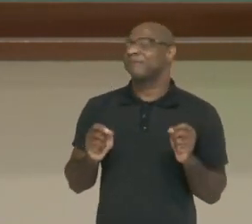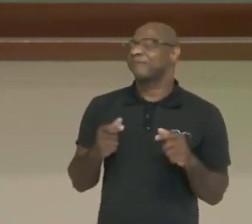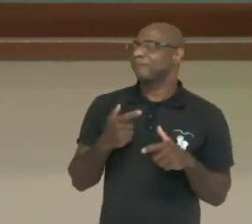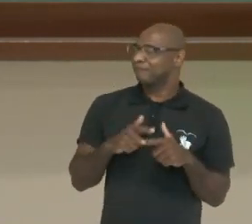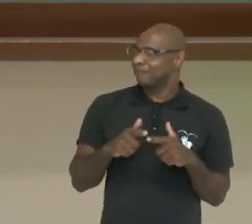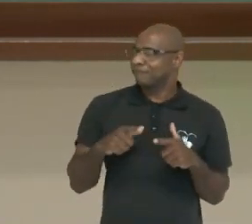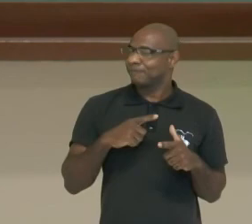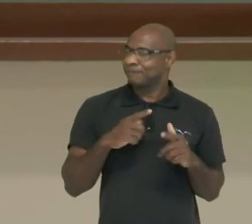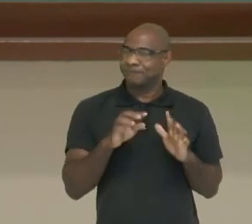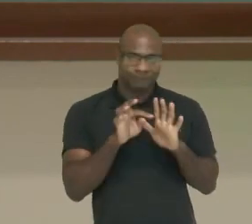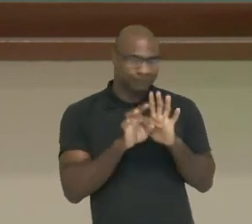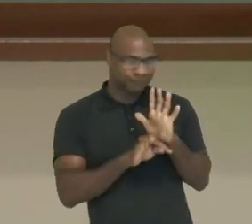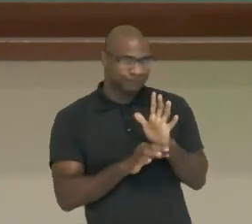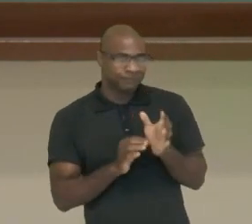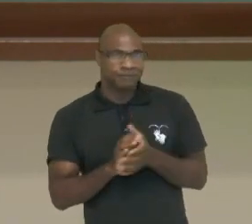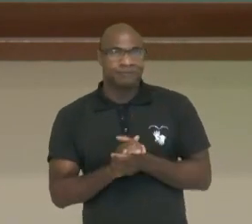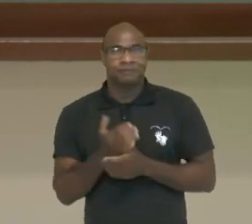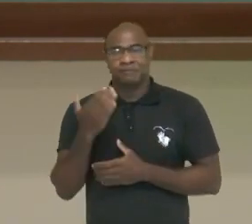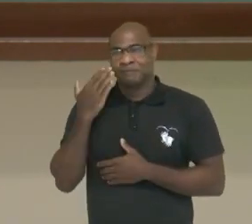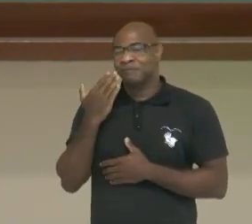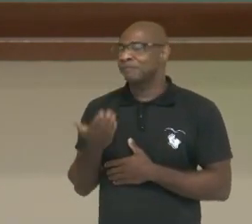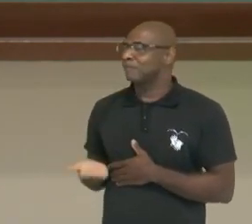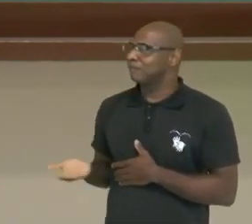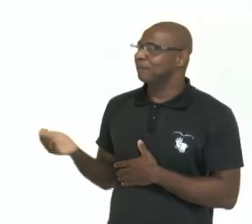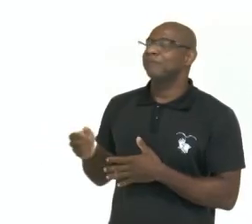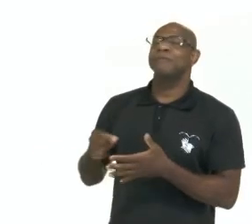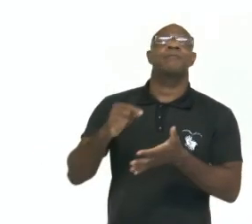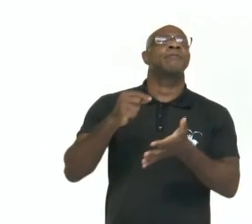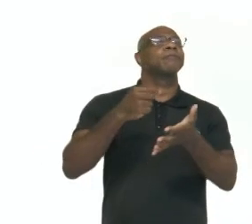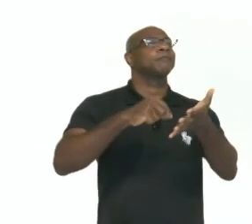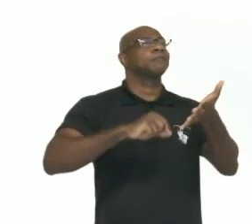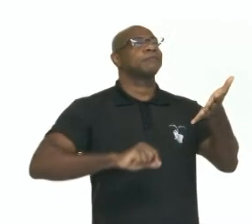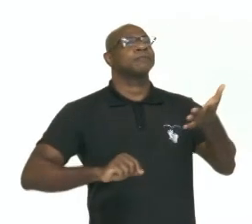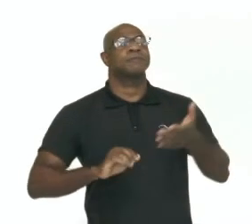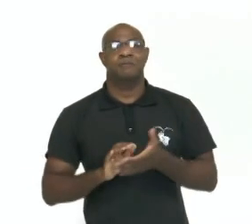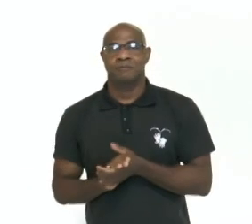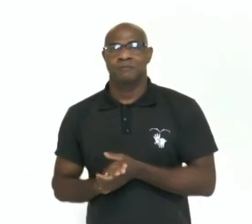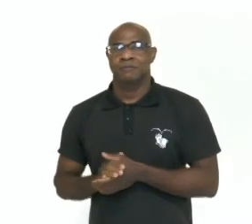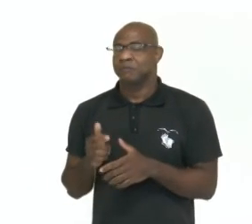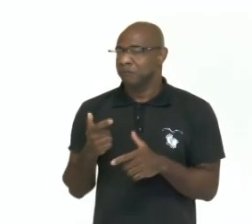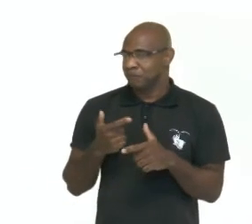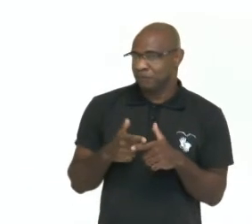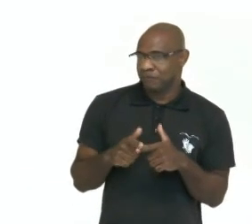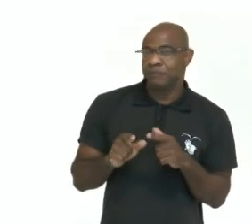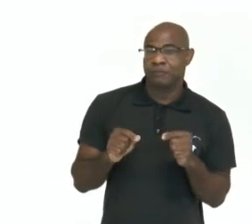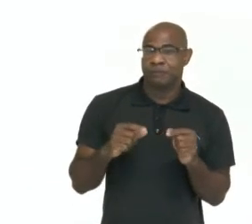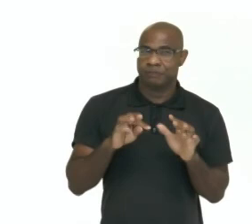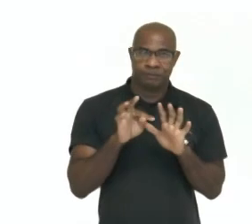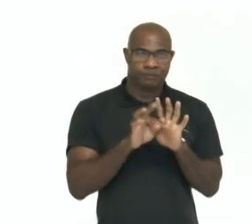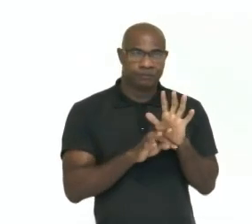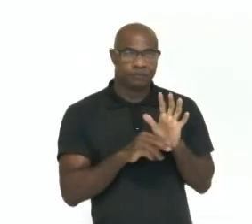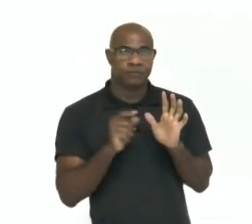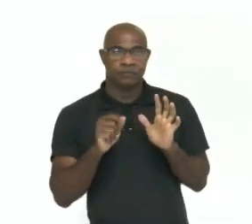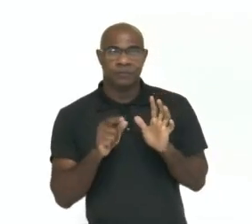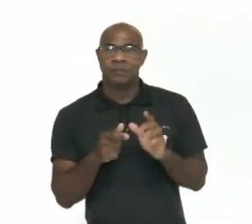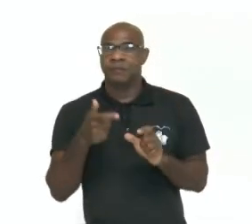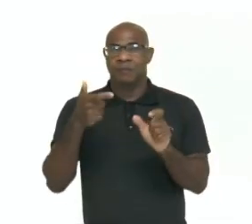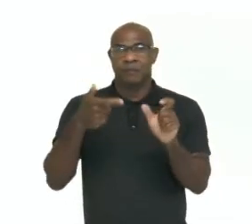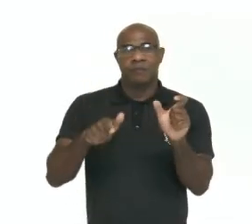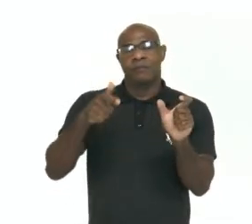fiz questão de enfatizar, mas vamos corrigir. Então lá, o problema a verificar no texto lido é a